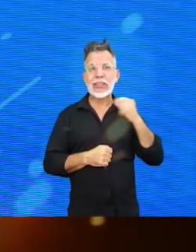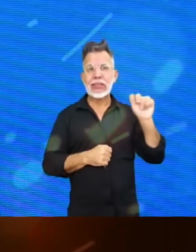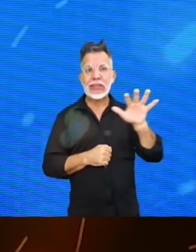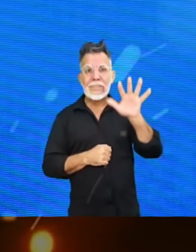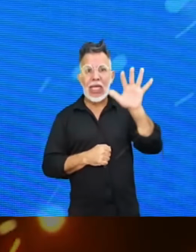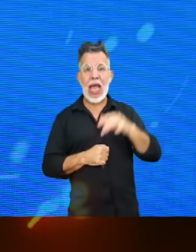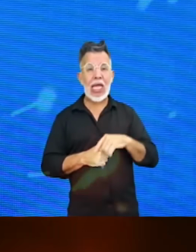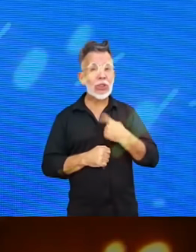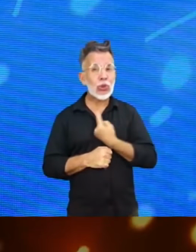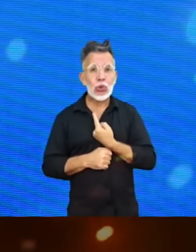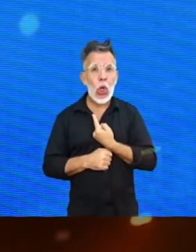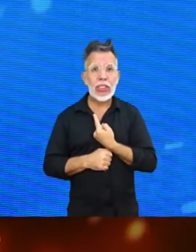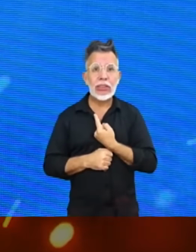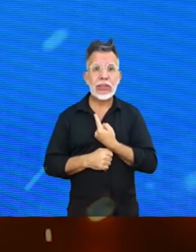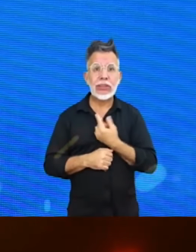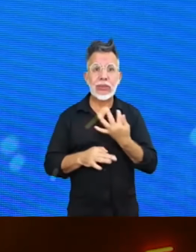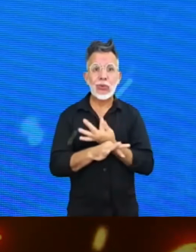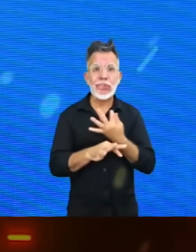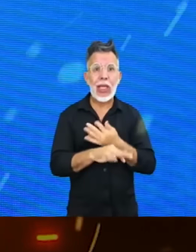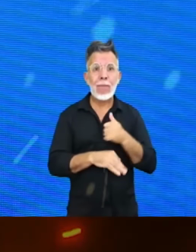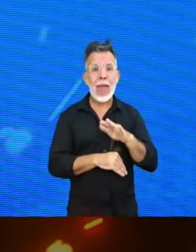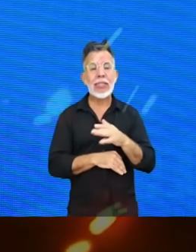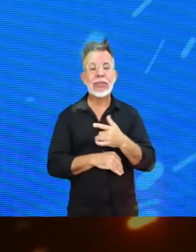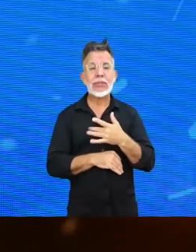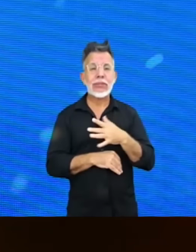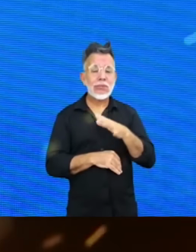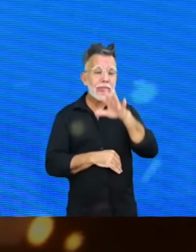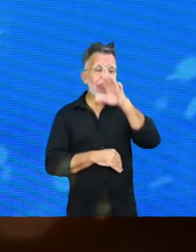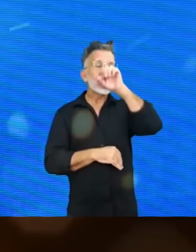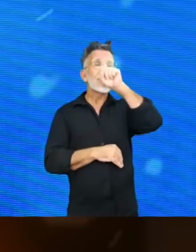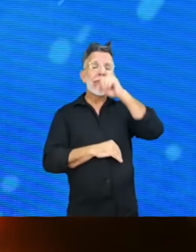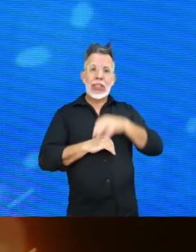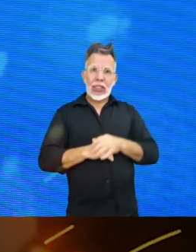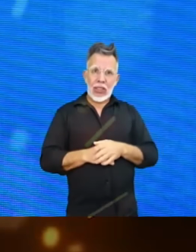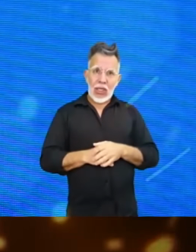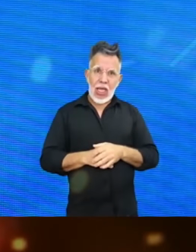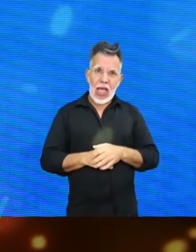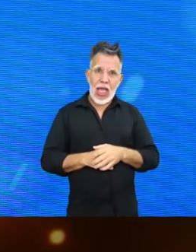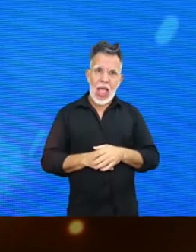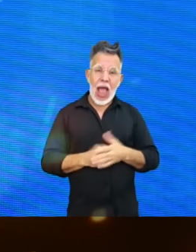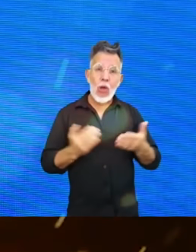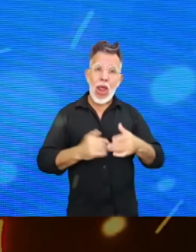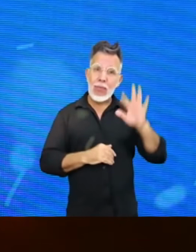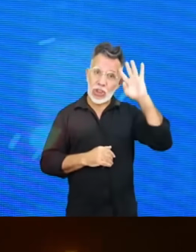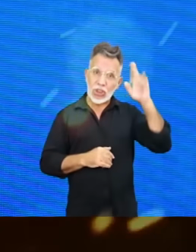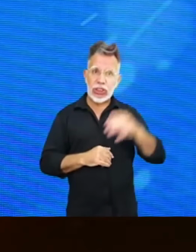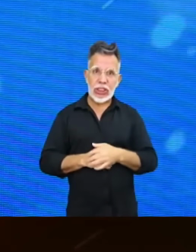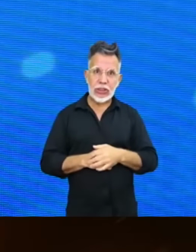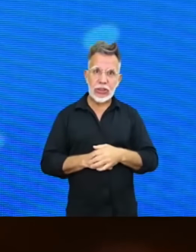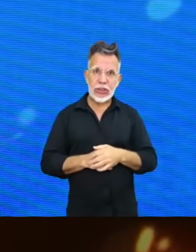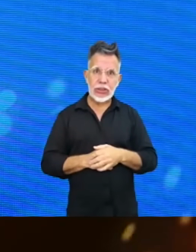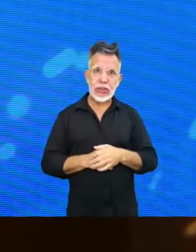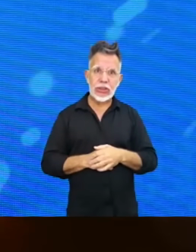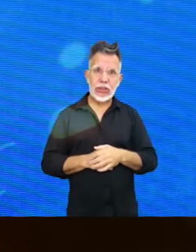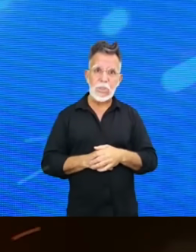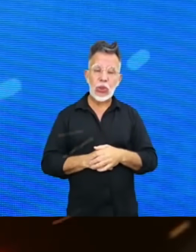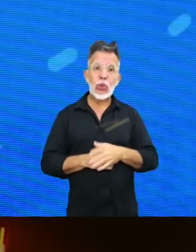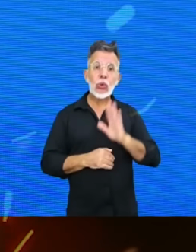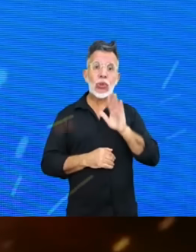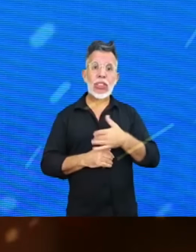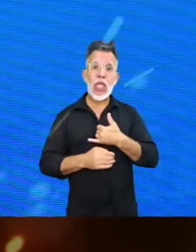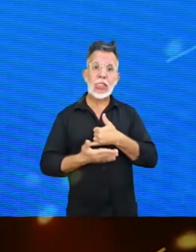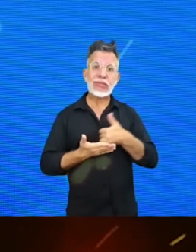profissionais que já acostumaram com esse ar e acostumaram com o cheiro do tit eu não acostumei com esse cheiro de